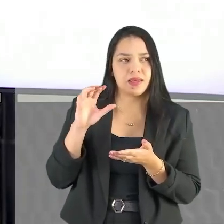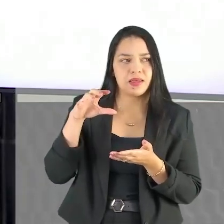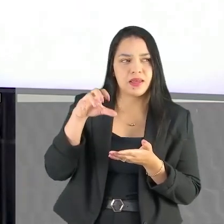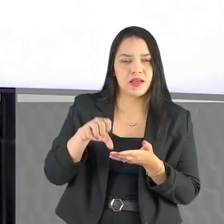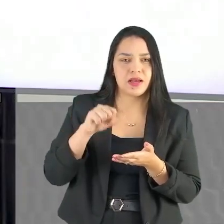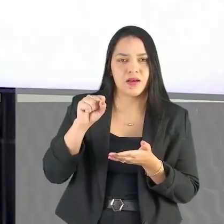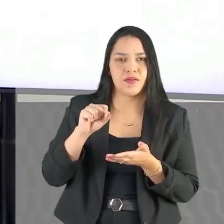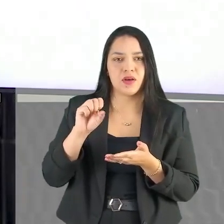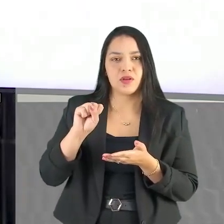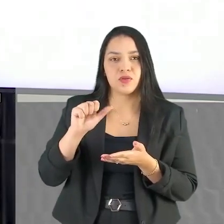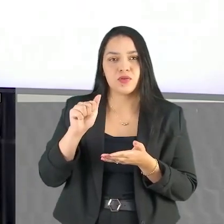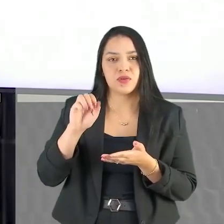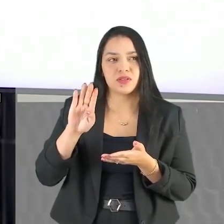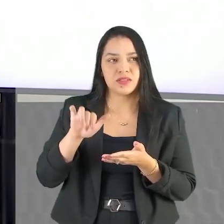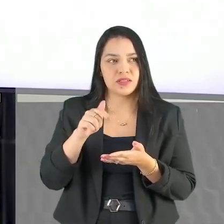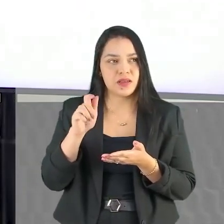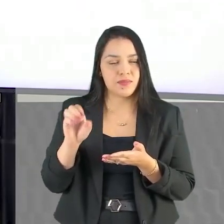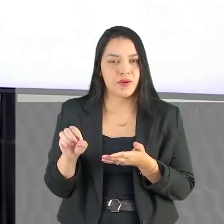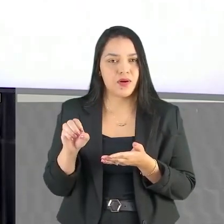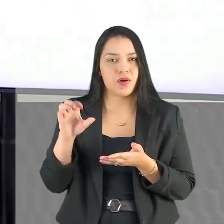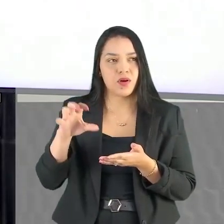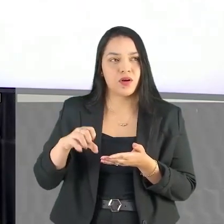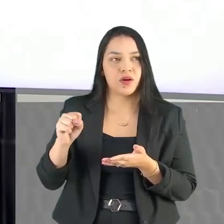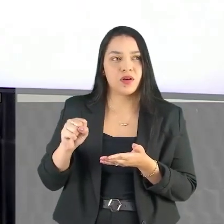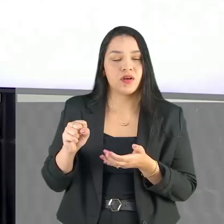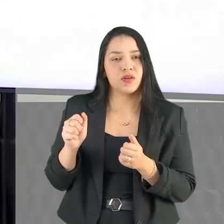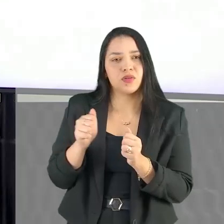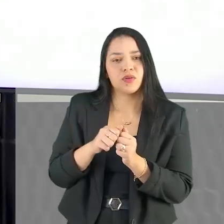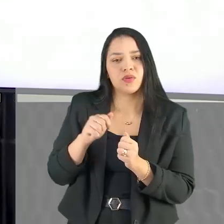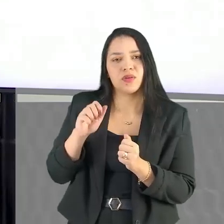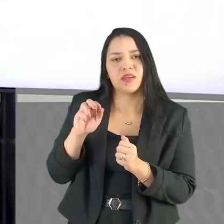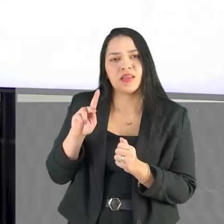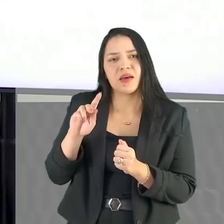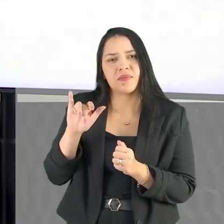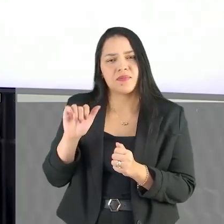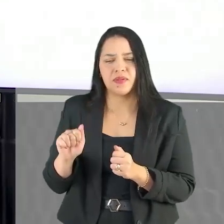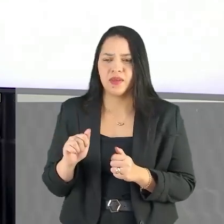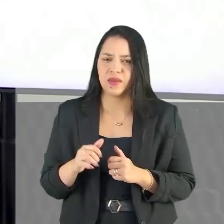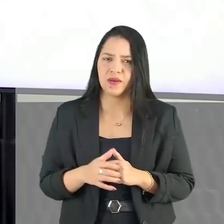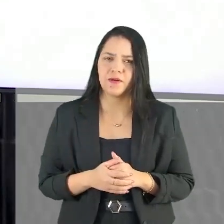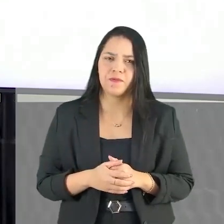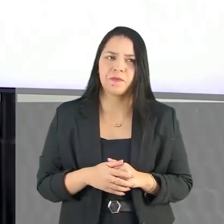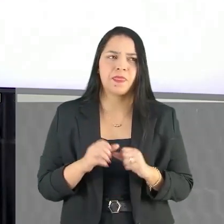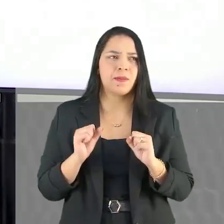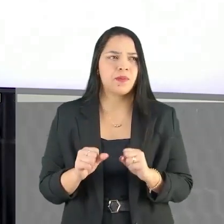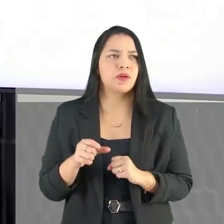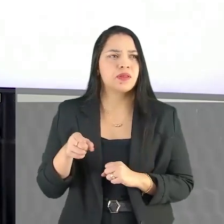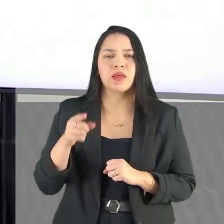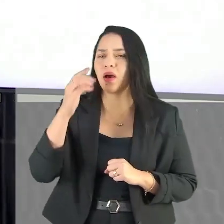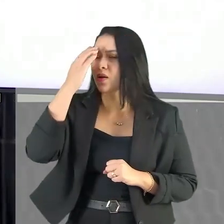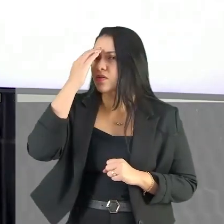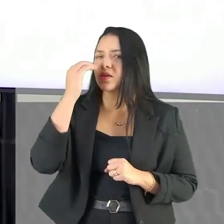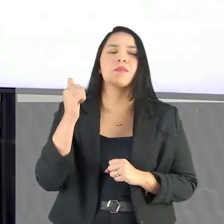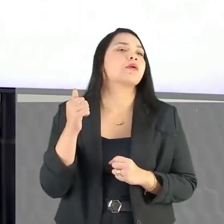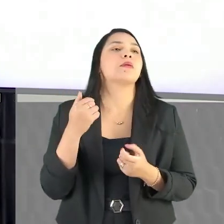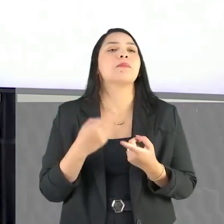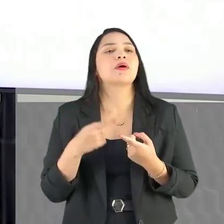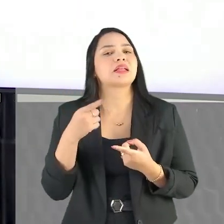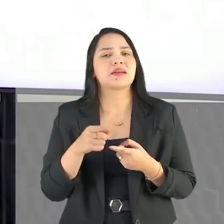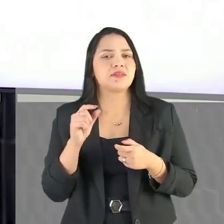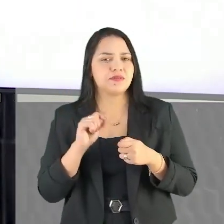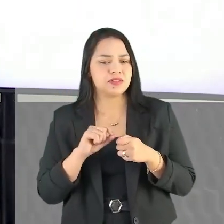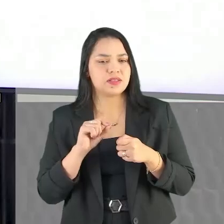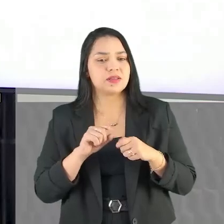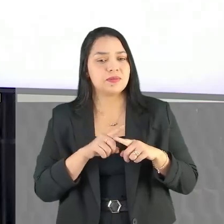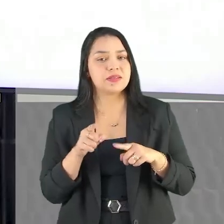aço, ela passava no sabão, dona Ana, e ela colocava em cima da pia. Ela poderia até não saber por que ela estava